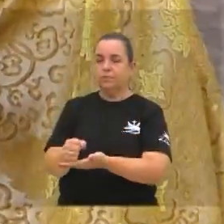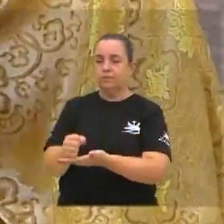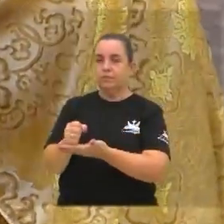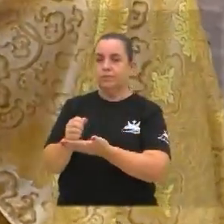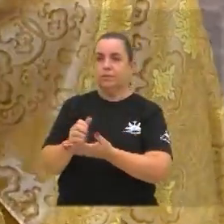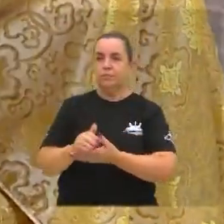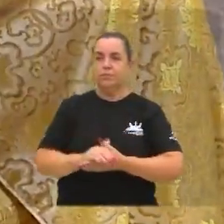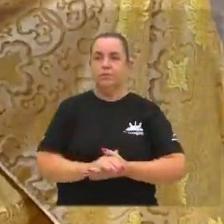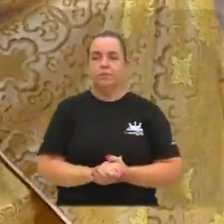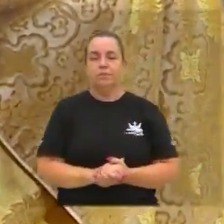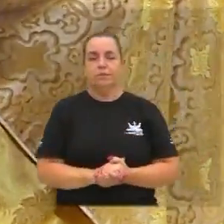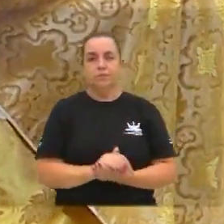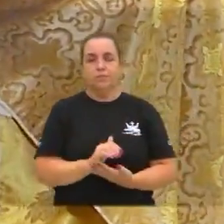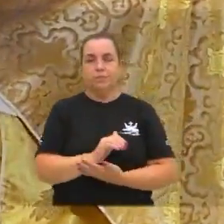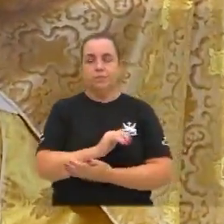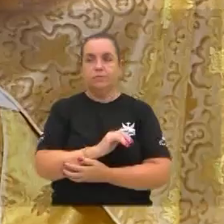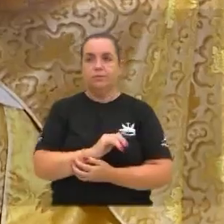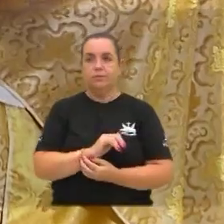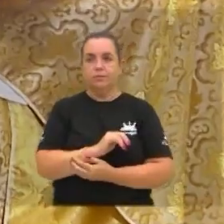adoremos o